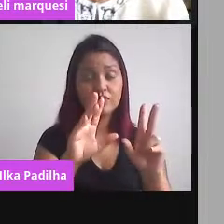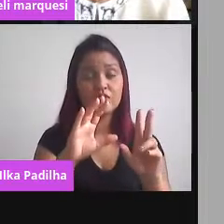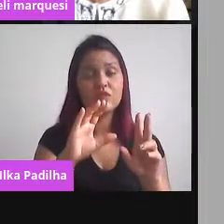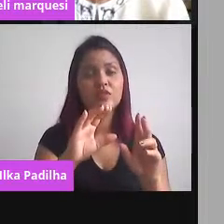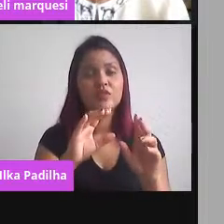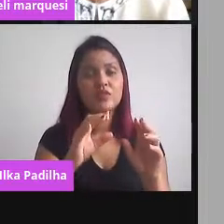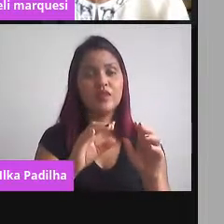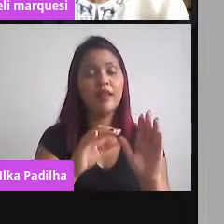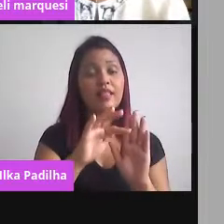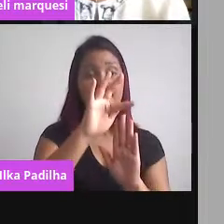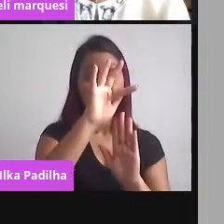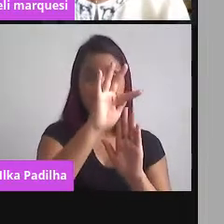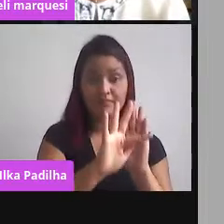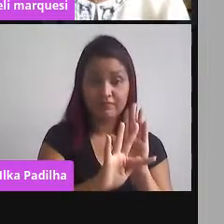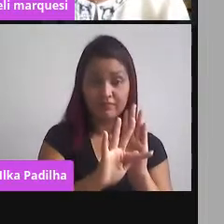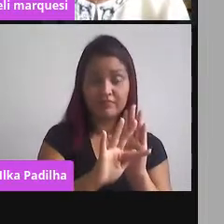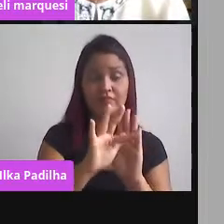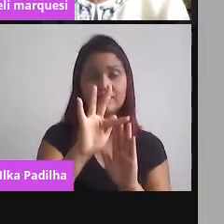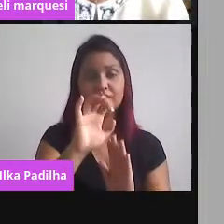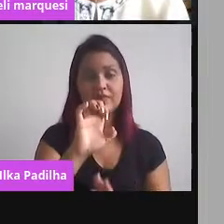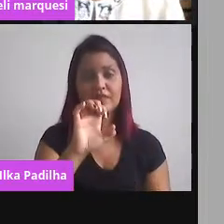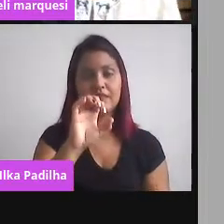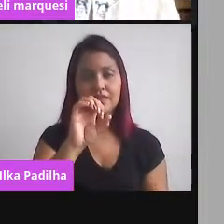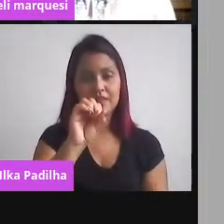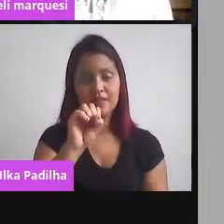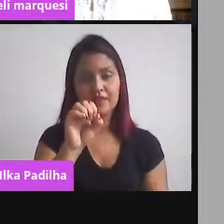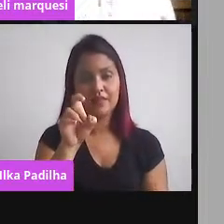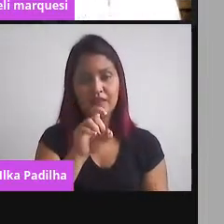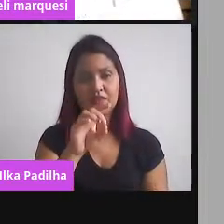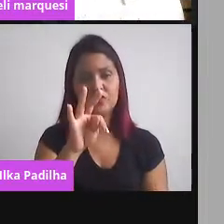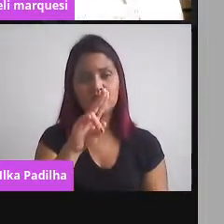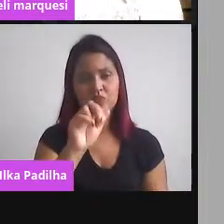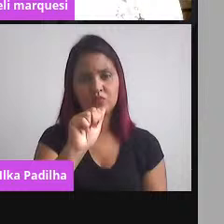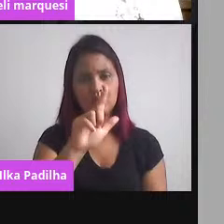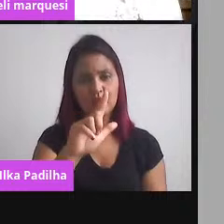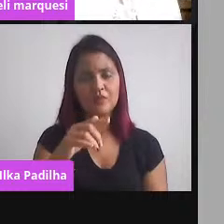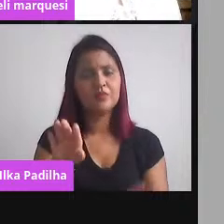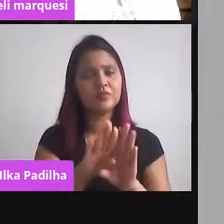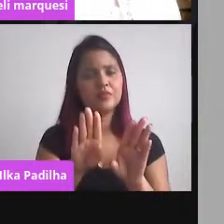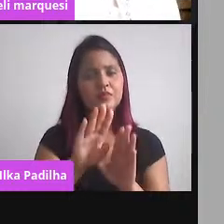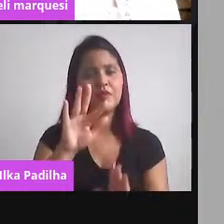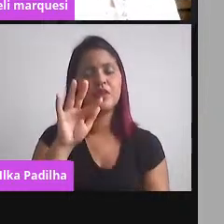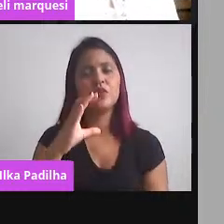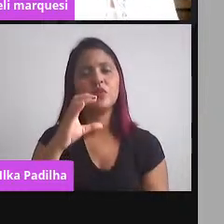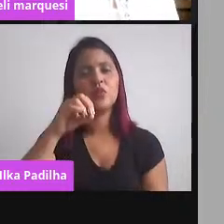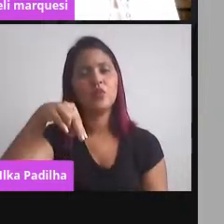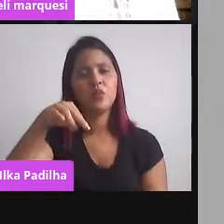contextual e contextual, né, e que aí eu até dou o exemplo para